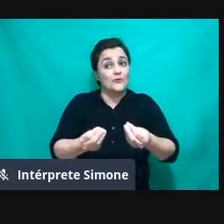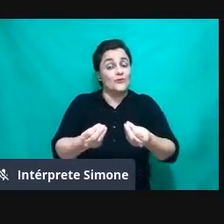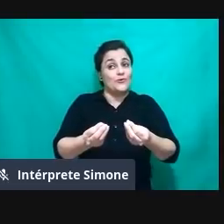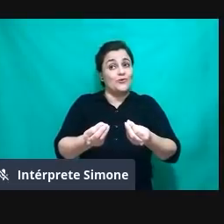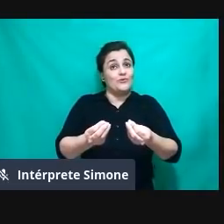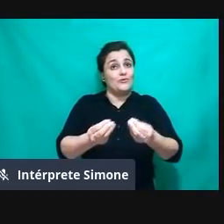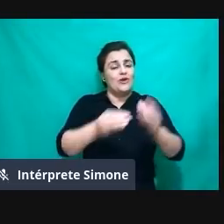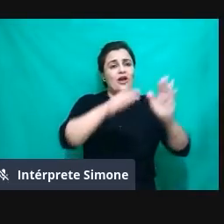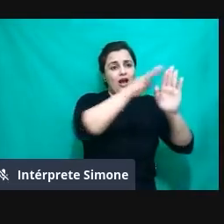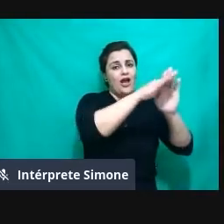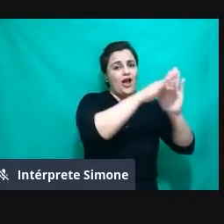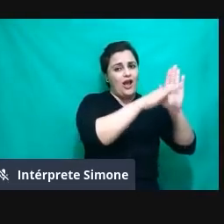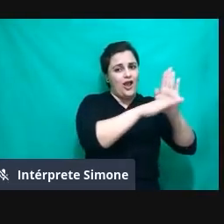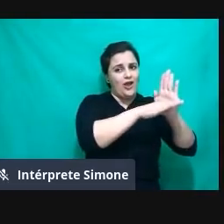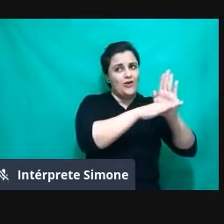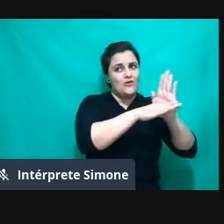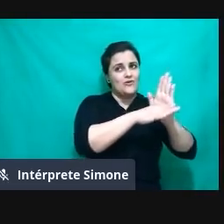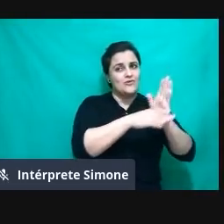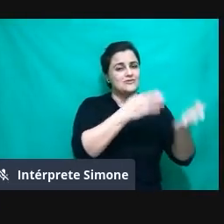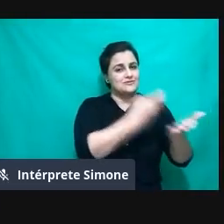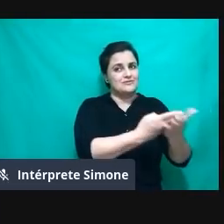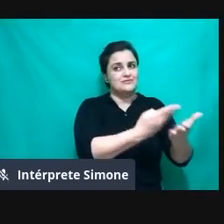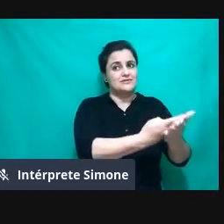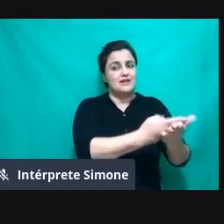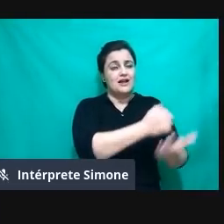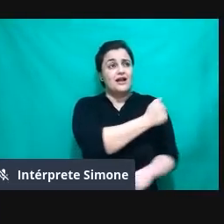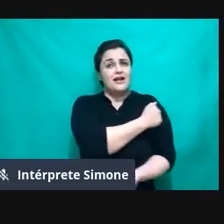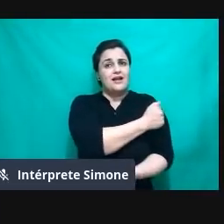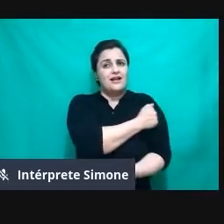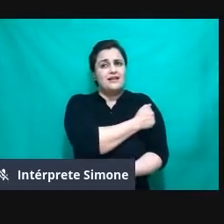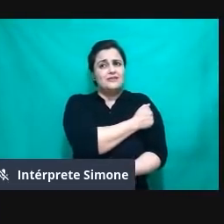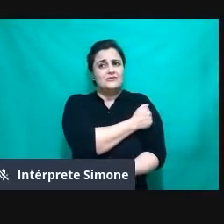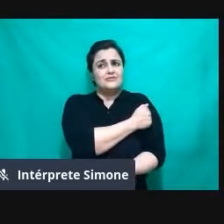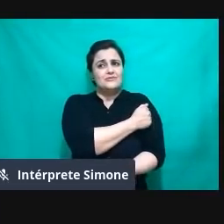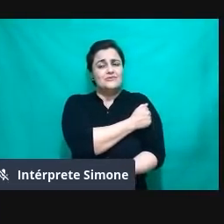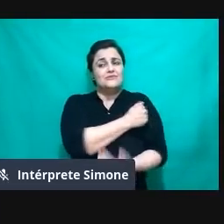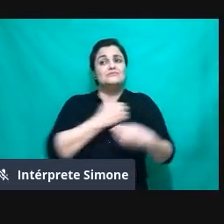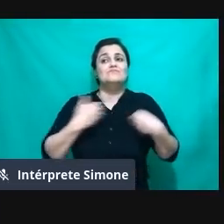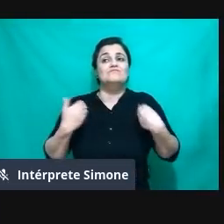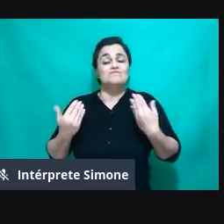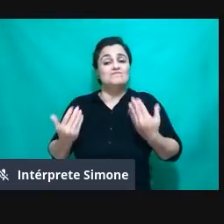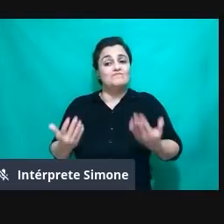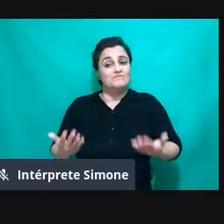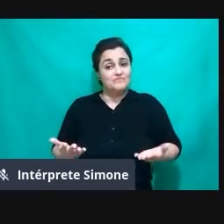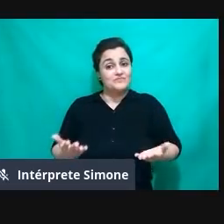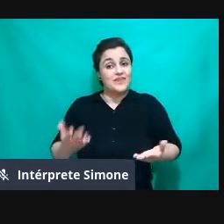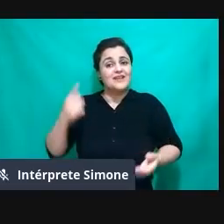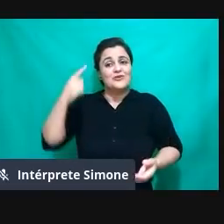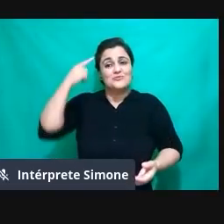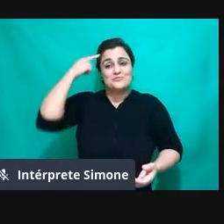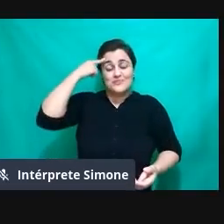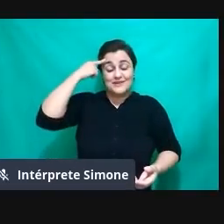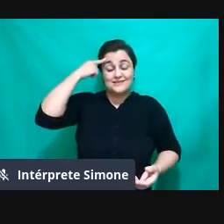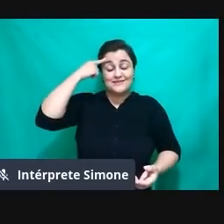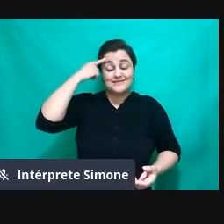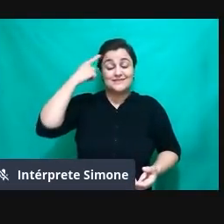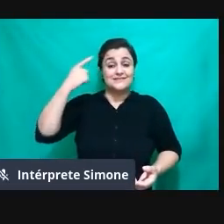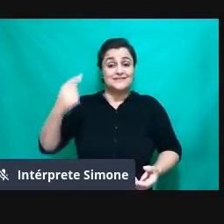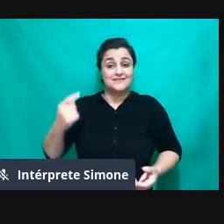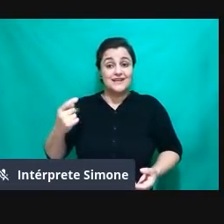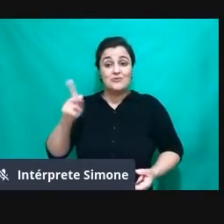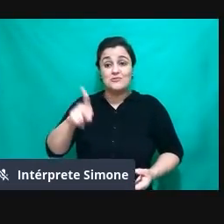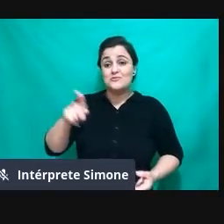estudos, outros não estiveram, outros nem tiveram chance de ter essa rotina, né? Alguns